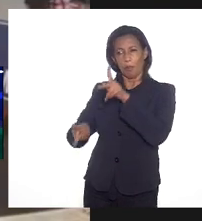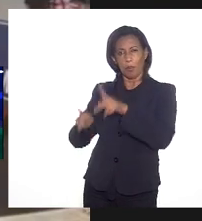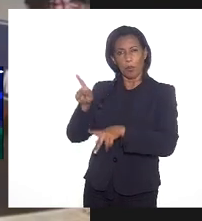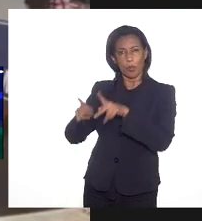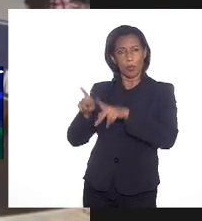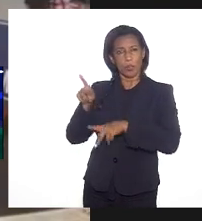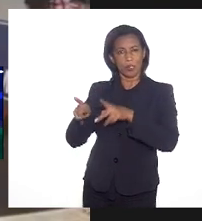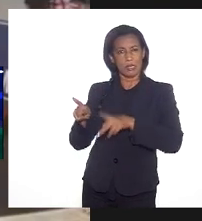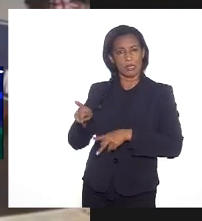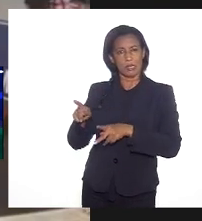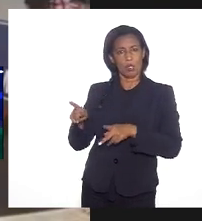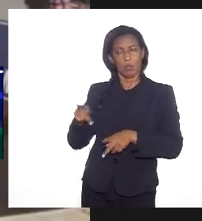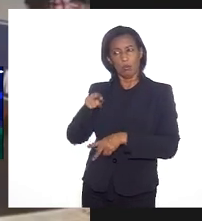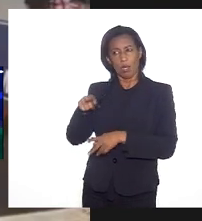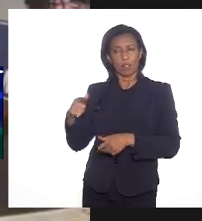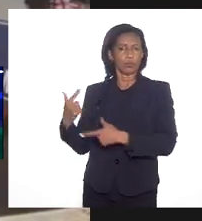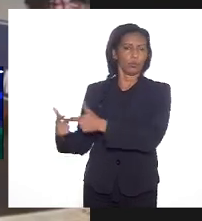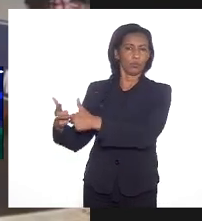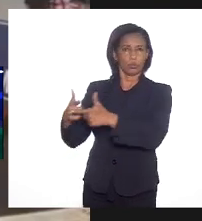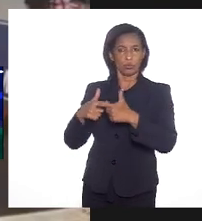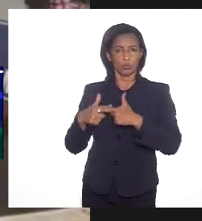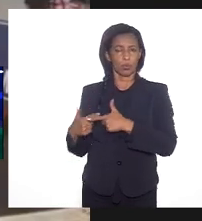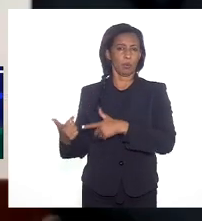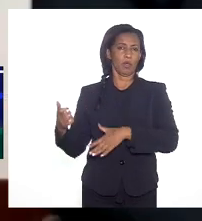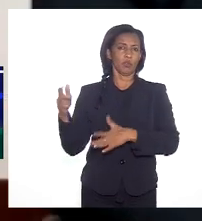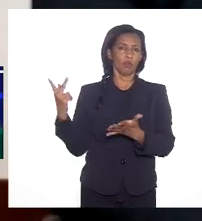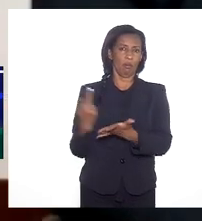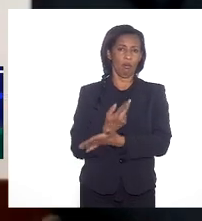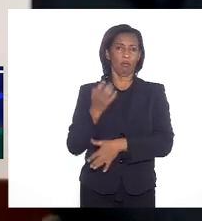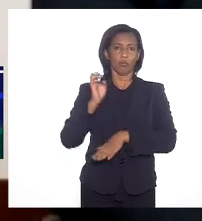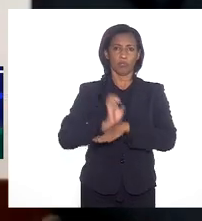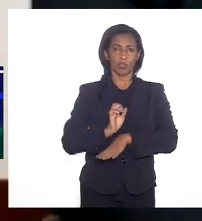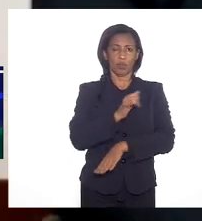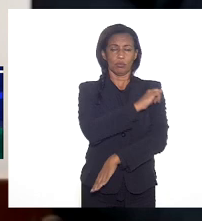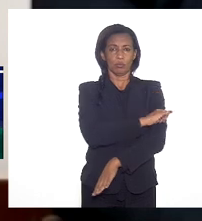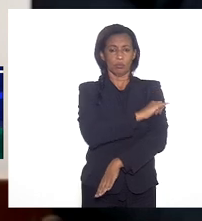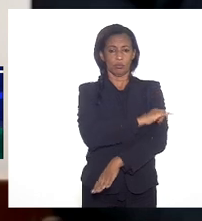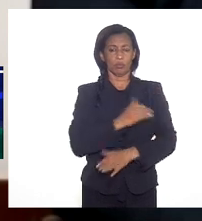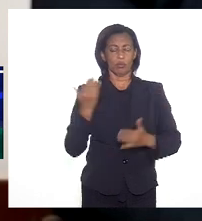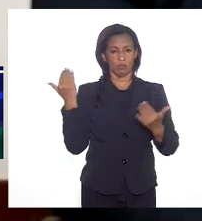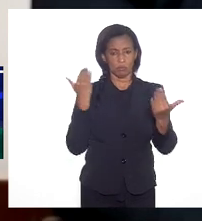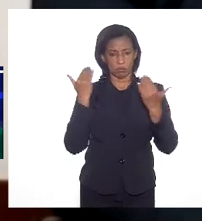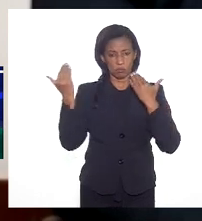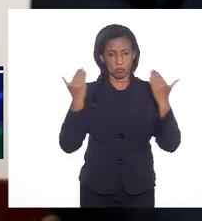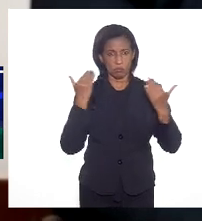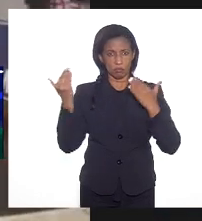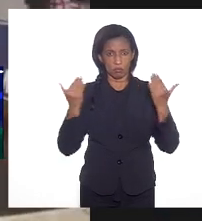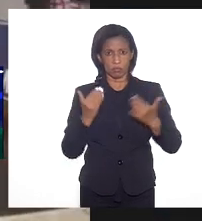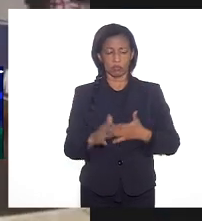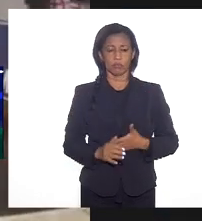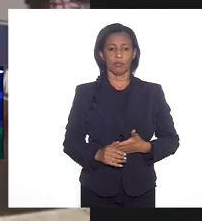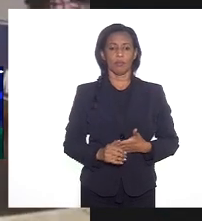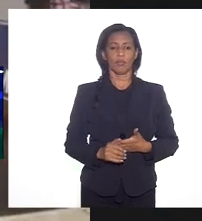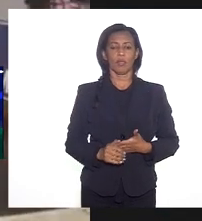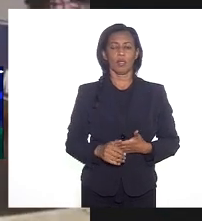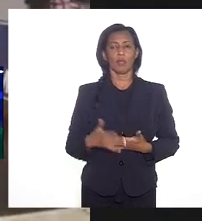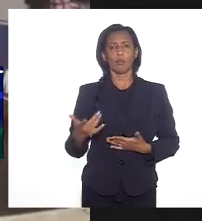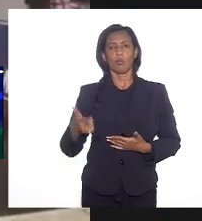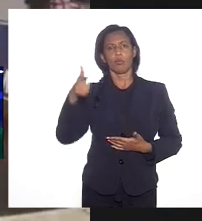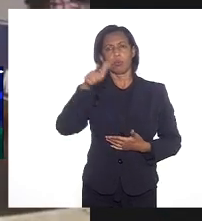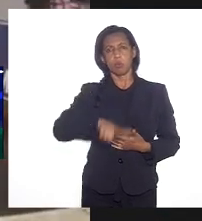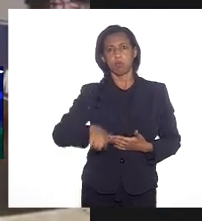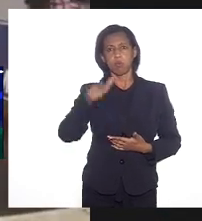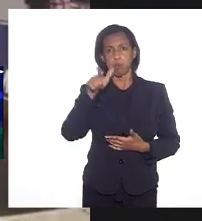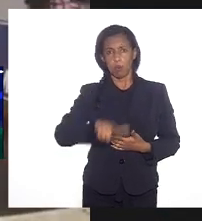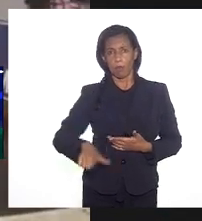dada a vulnerabilidade colocada no estado do Rio de Janeiro e a relação conflitante por várias vezes entre